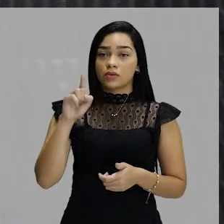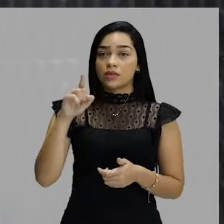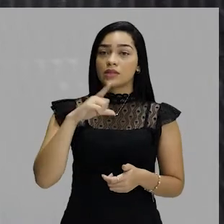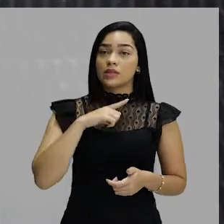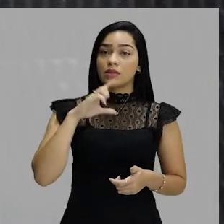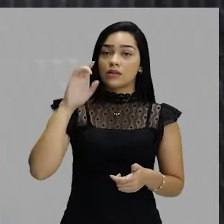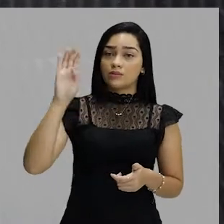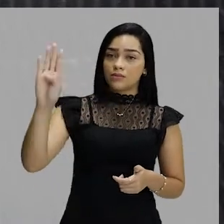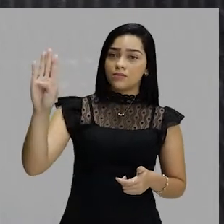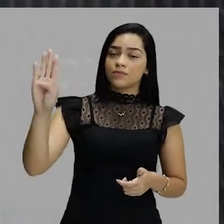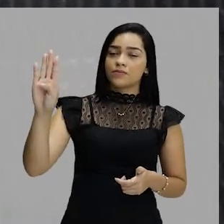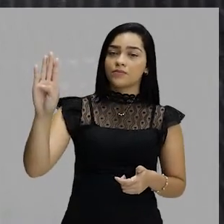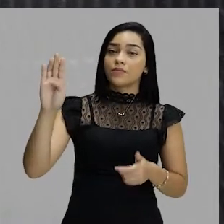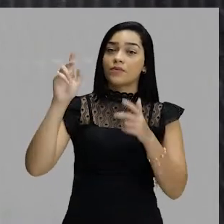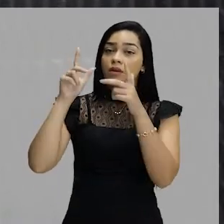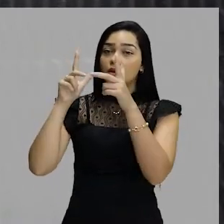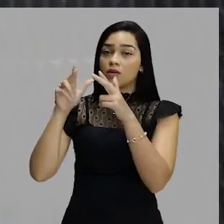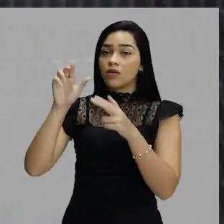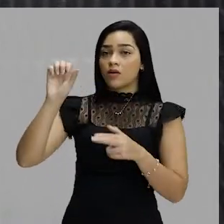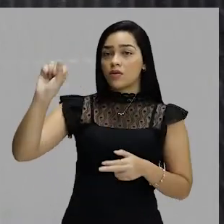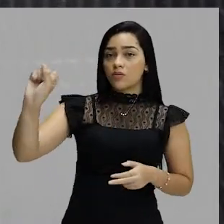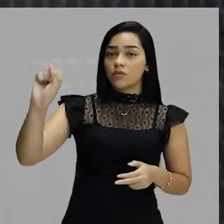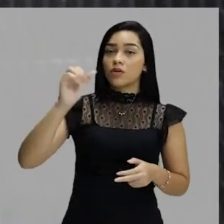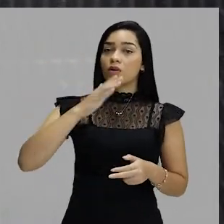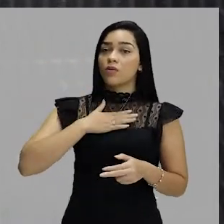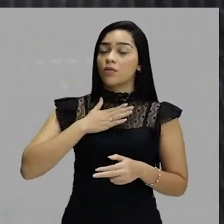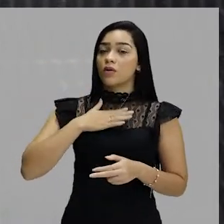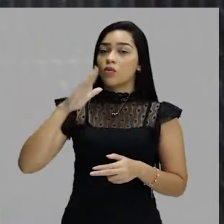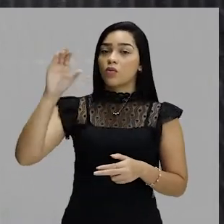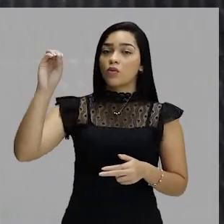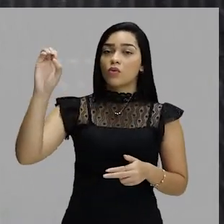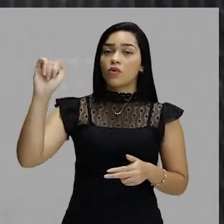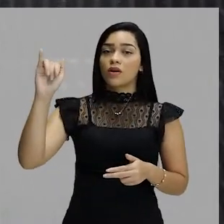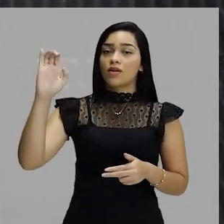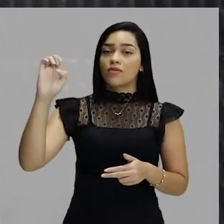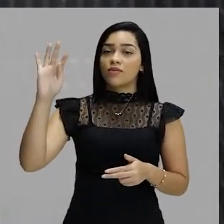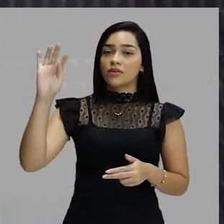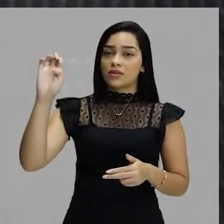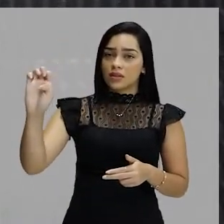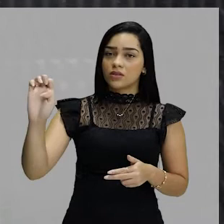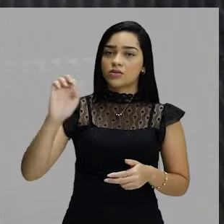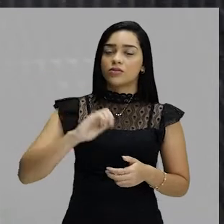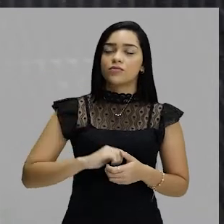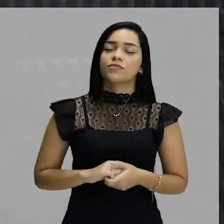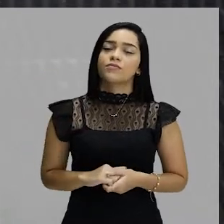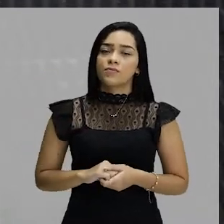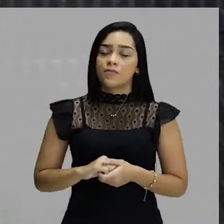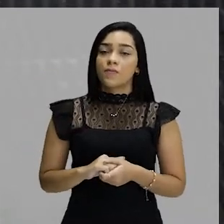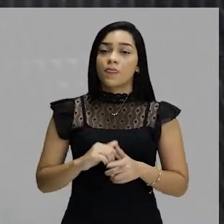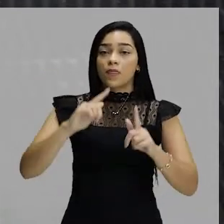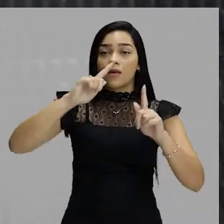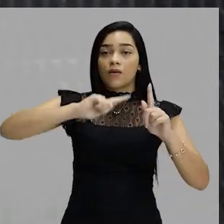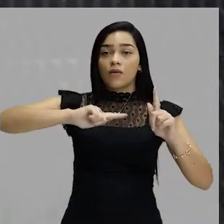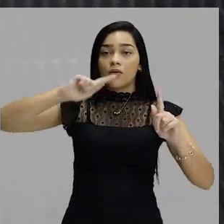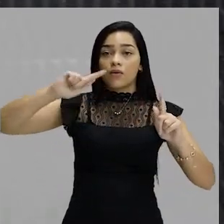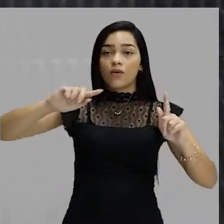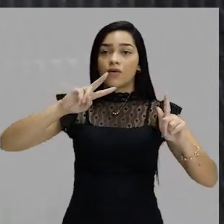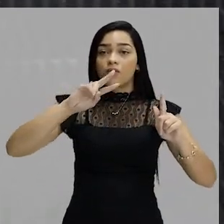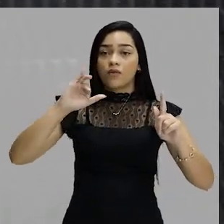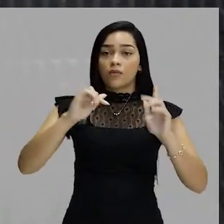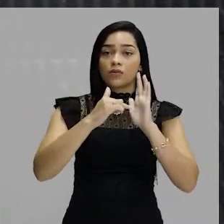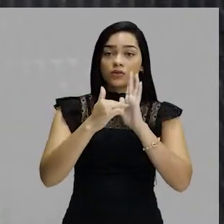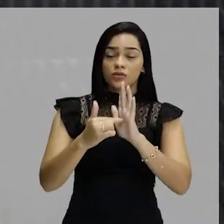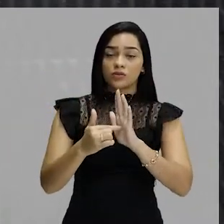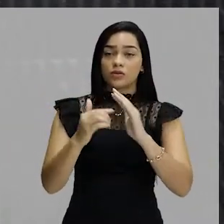que o b é igual a 8, é o meu coeficiente linear. É onde o gráfico vai interceptar o eixo